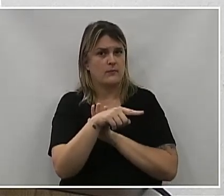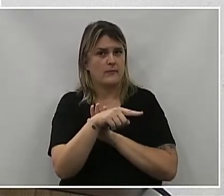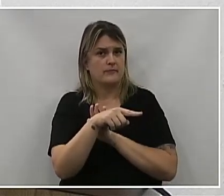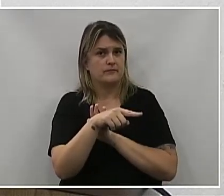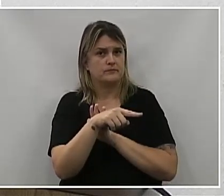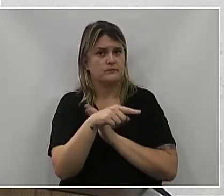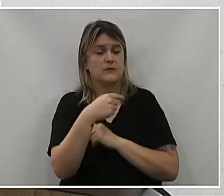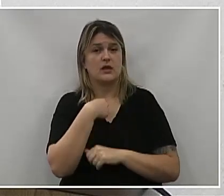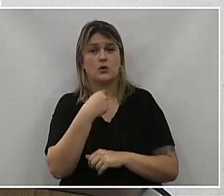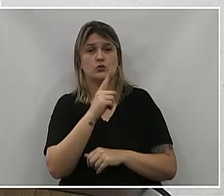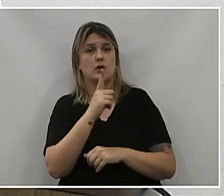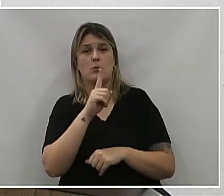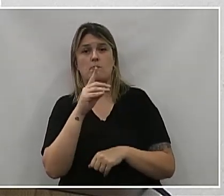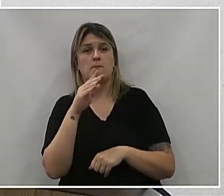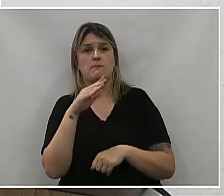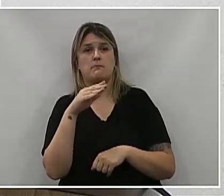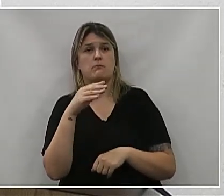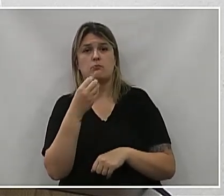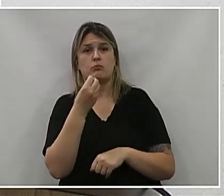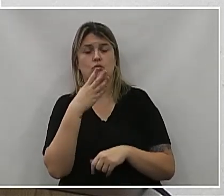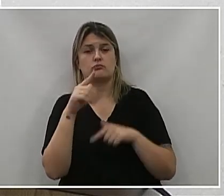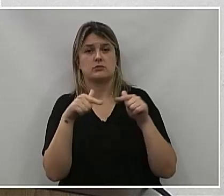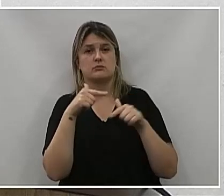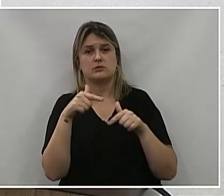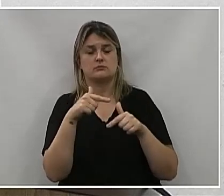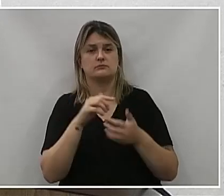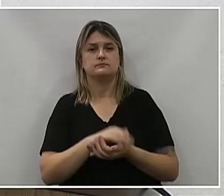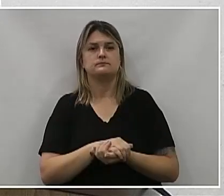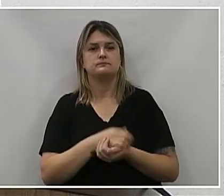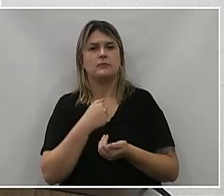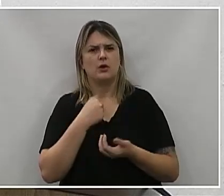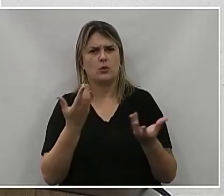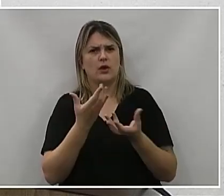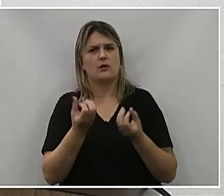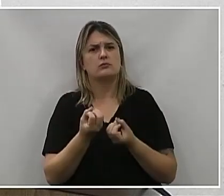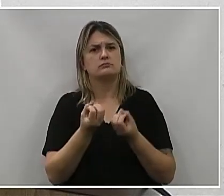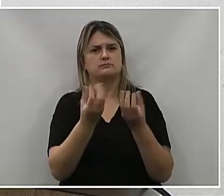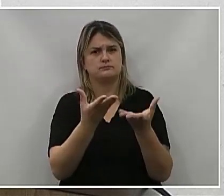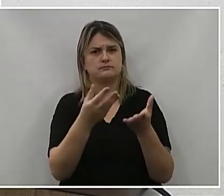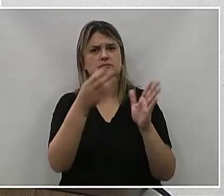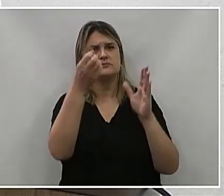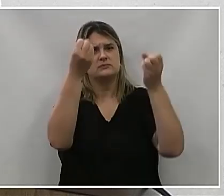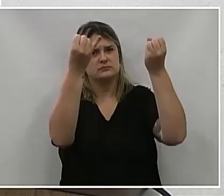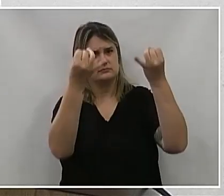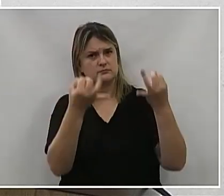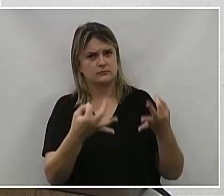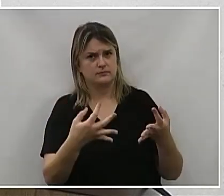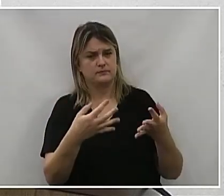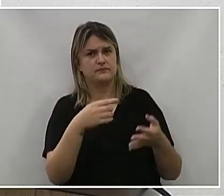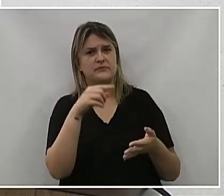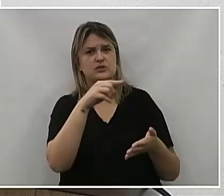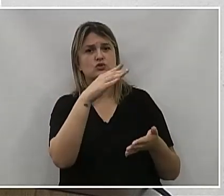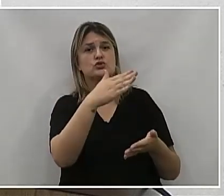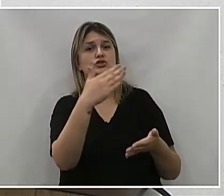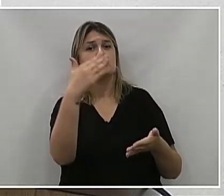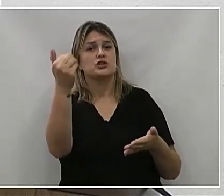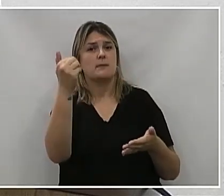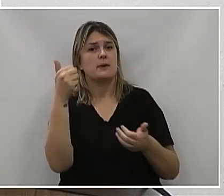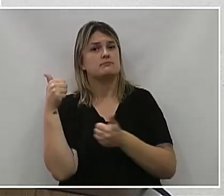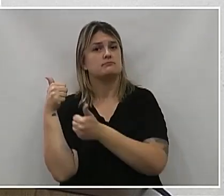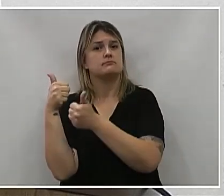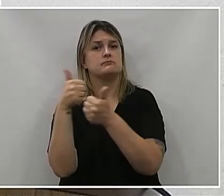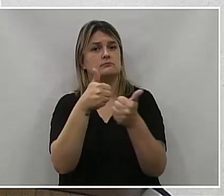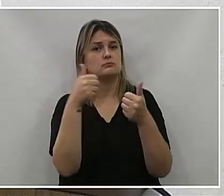eu não sou mais um bom servidor. Então, quero colocar aqui publicamente que isso se chama